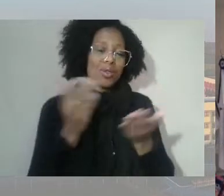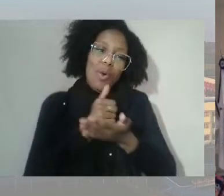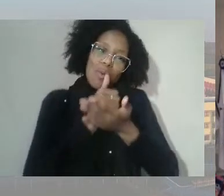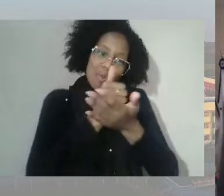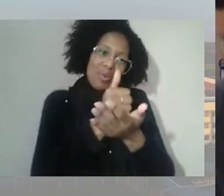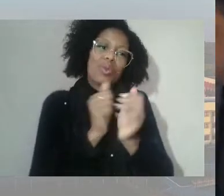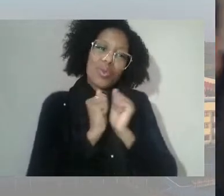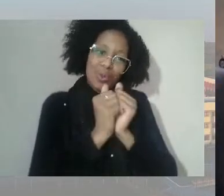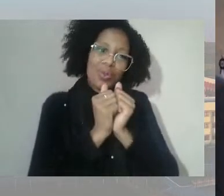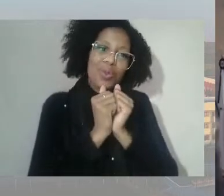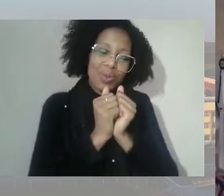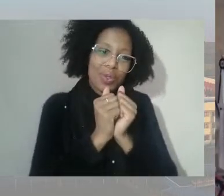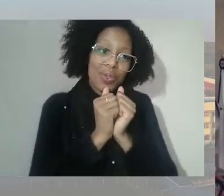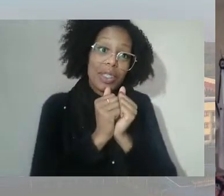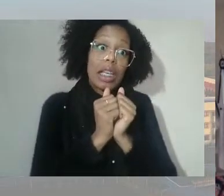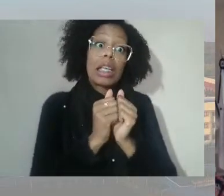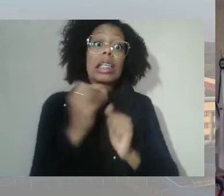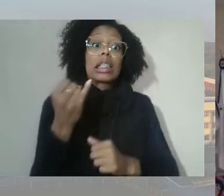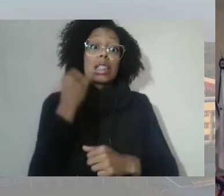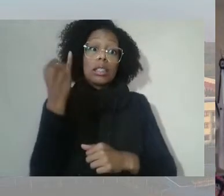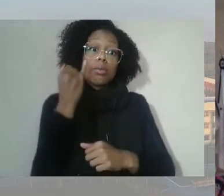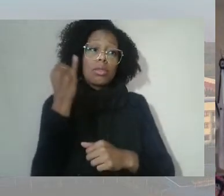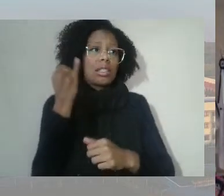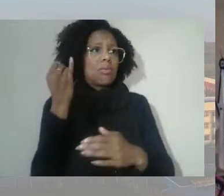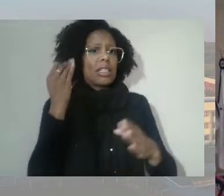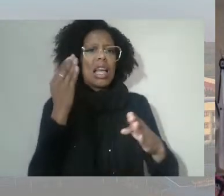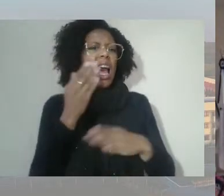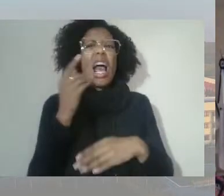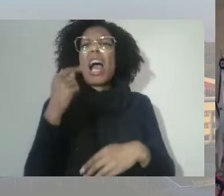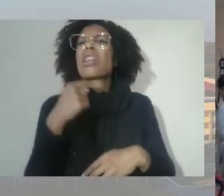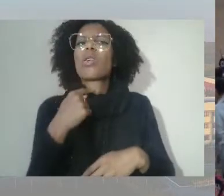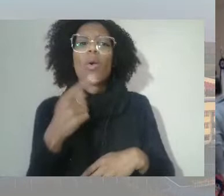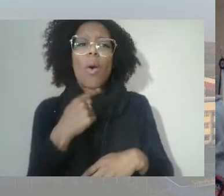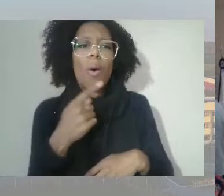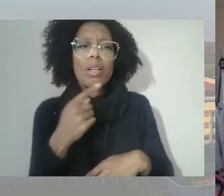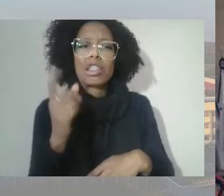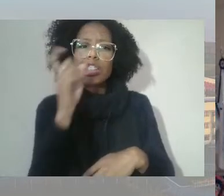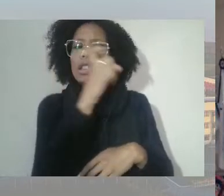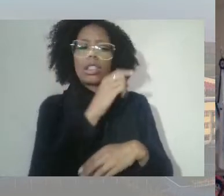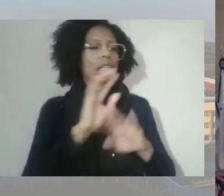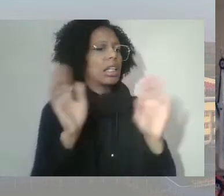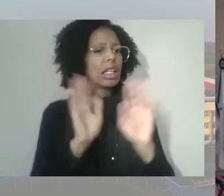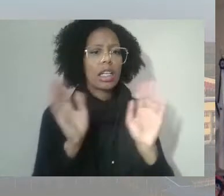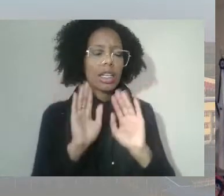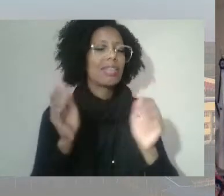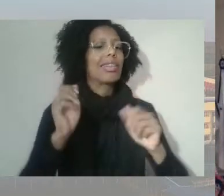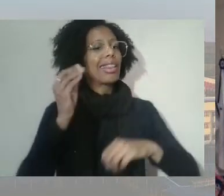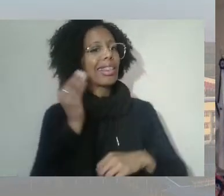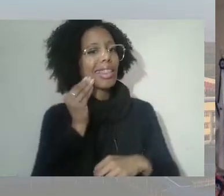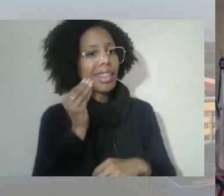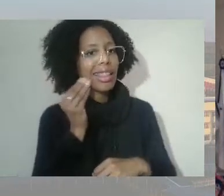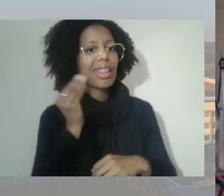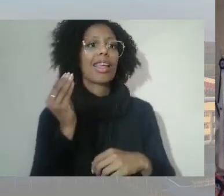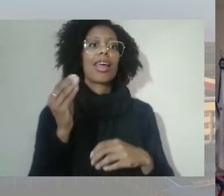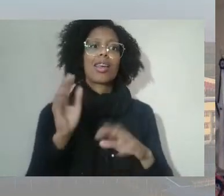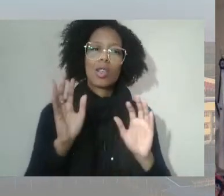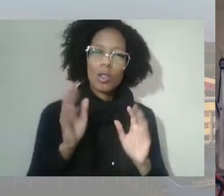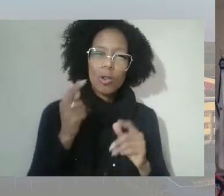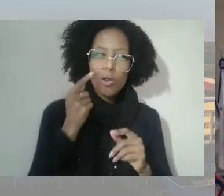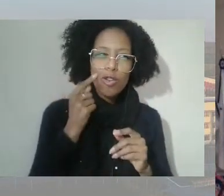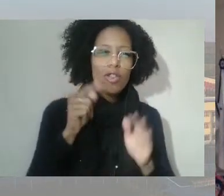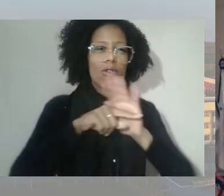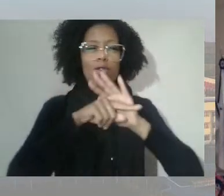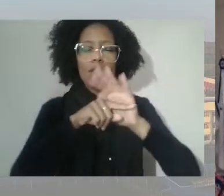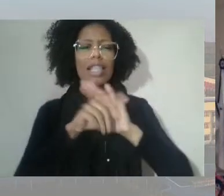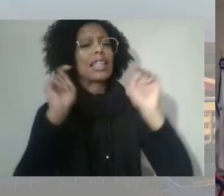desafio. Mas é importante a gente romper isso. Né? Não, lá não dá, aqui não dá. Eu acho que, ao mesmo tempo, é estimulante, né? Temos que provar que